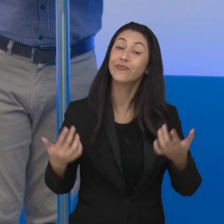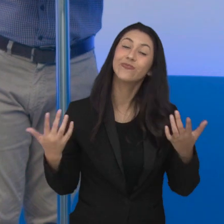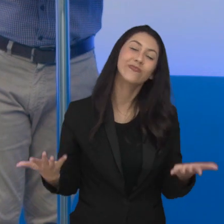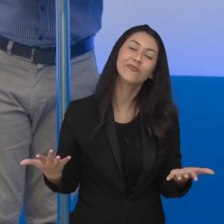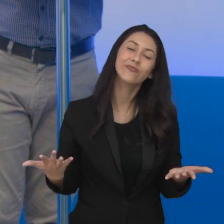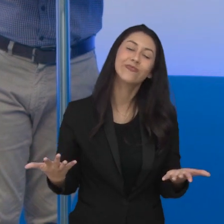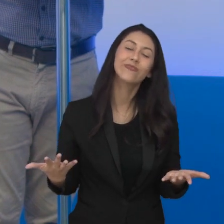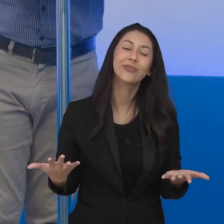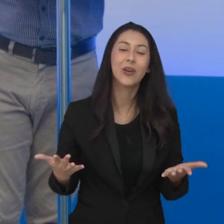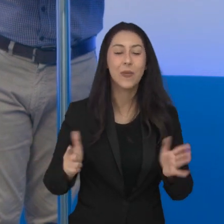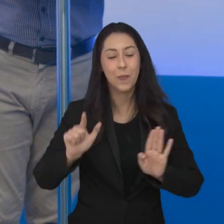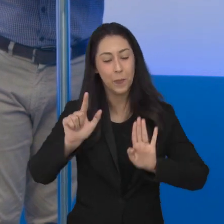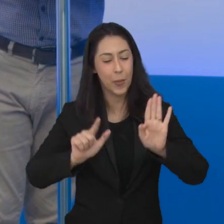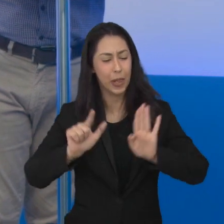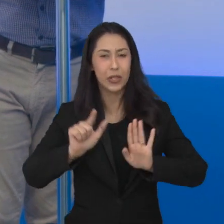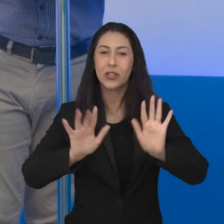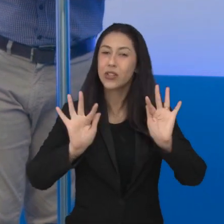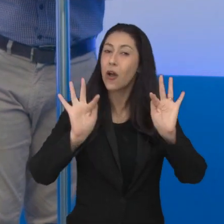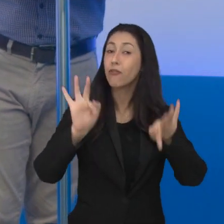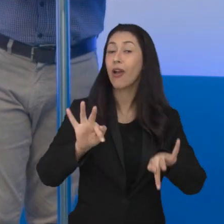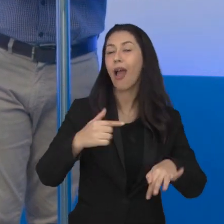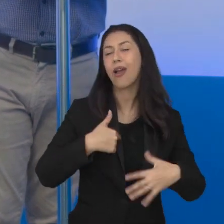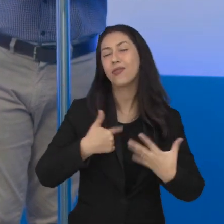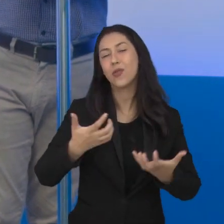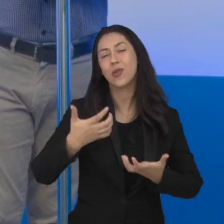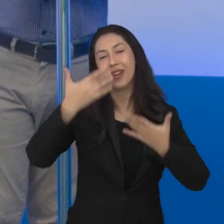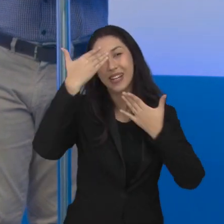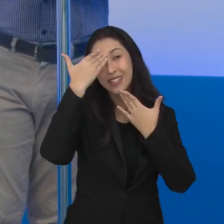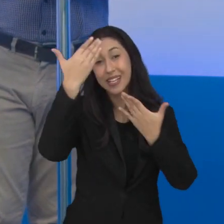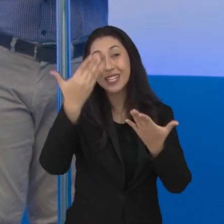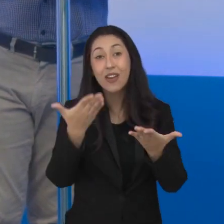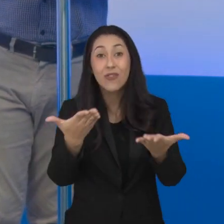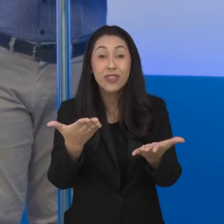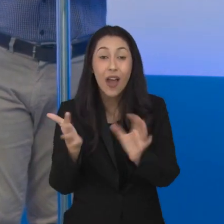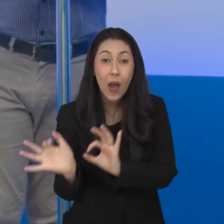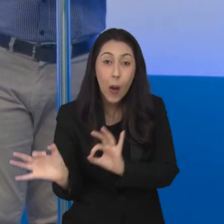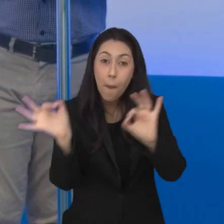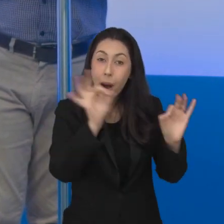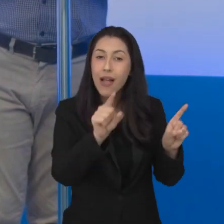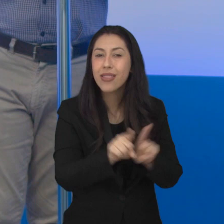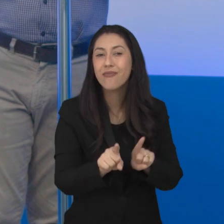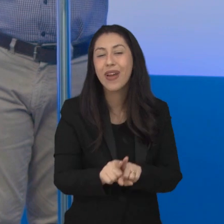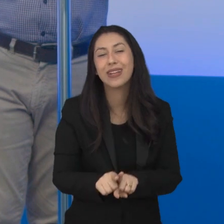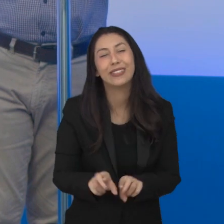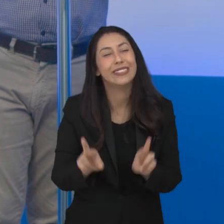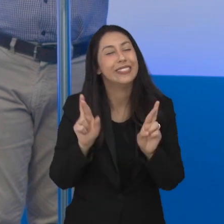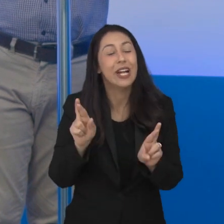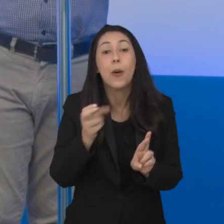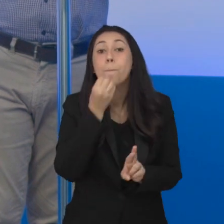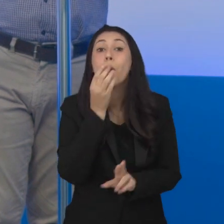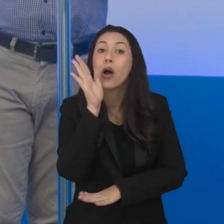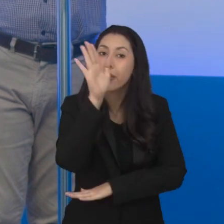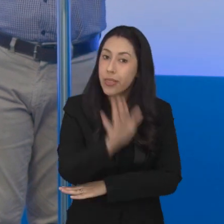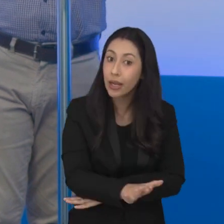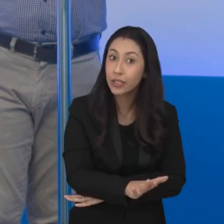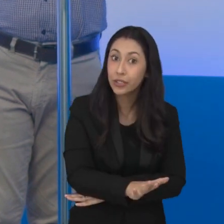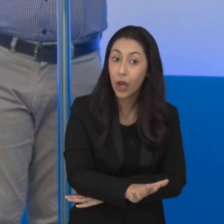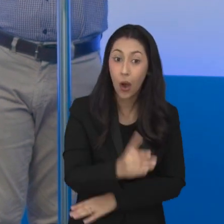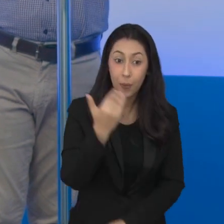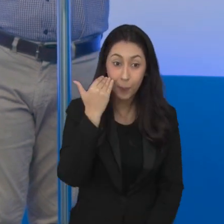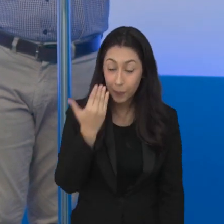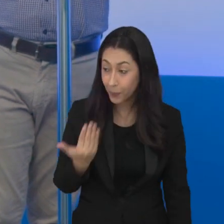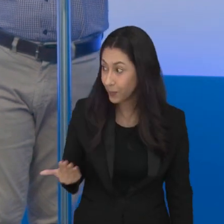Bom, pessoal, é isso, tá no fim o nosso boletim. Eu quero agradecer pela sua companhia e já desejar uma ótima tarde a todos. Olha só,